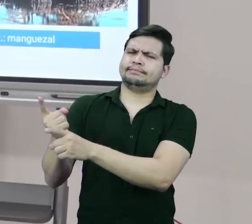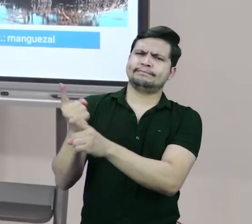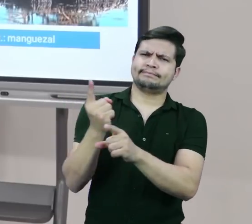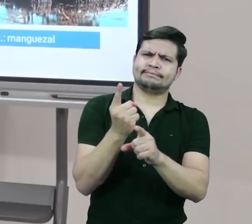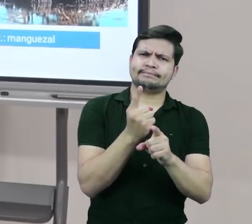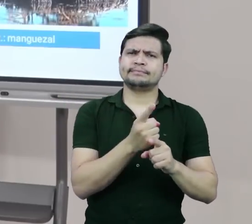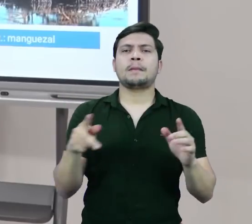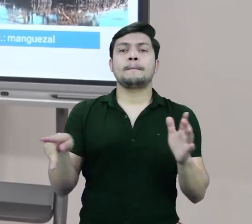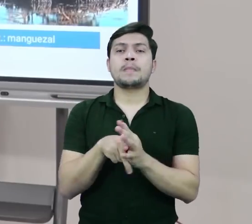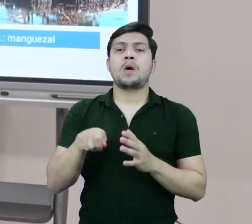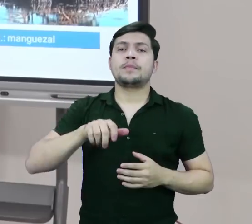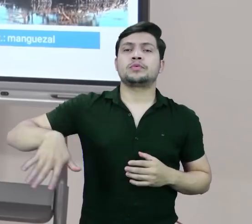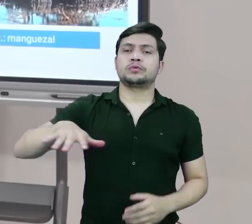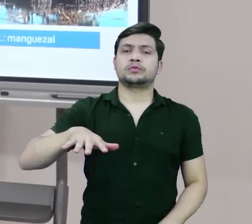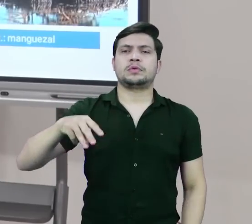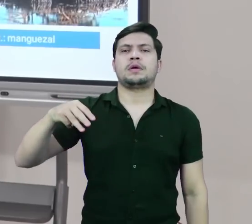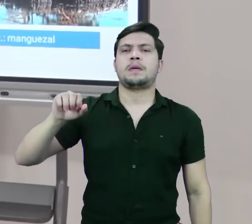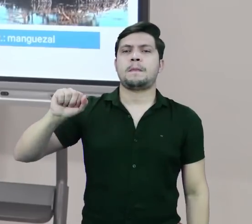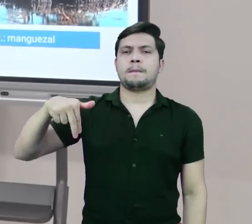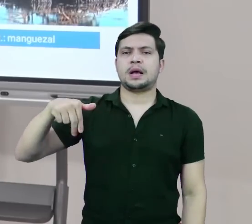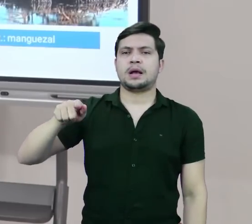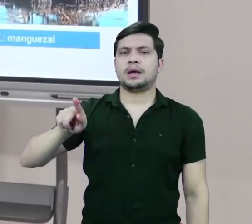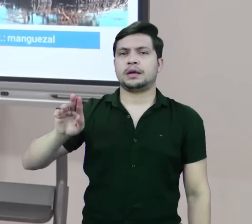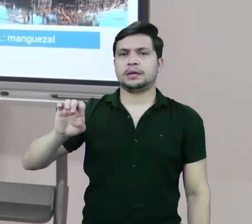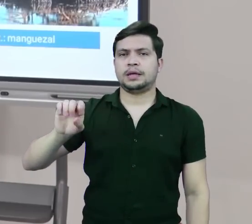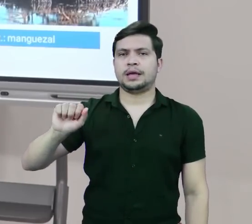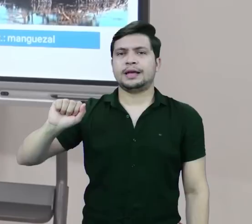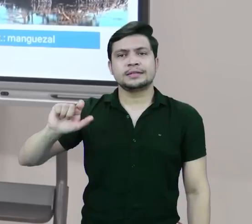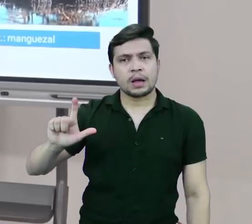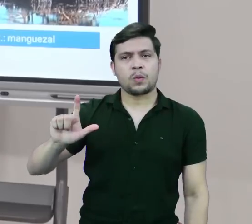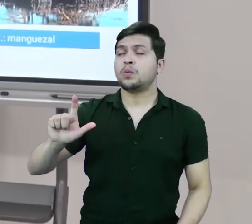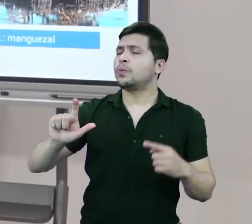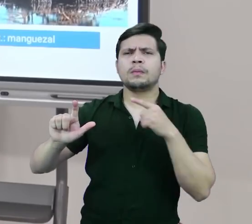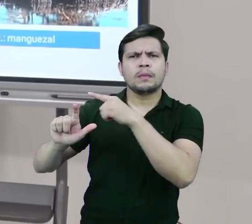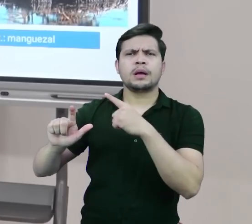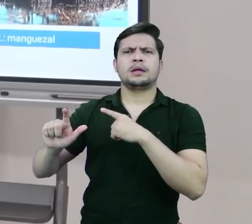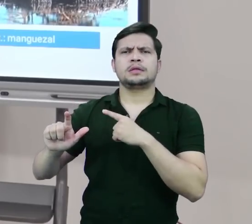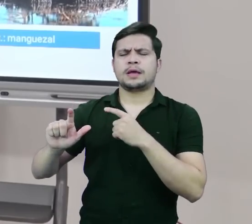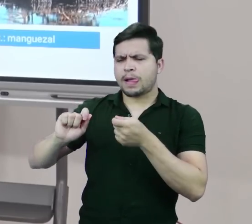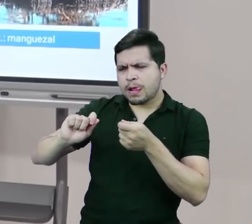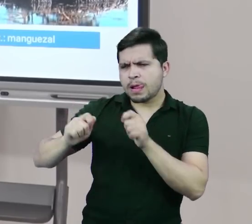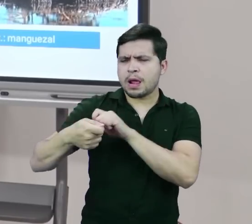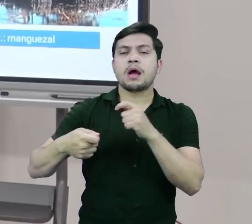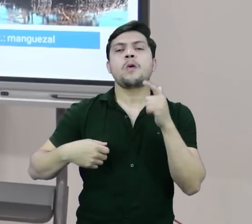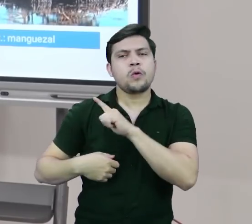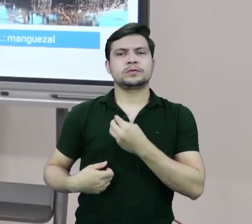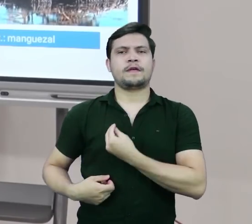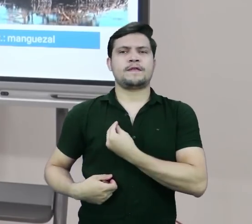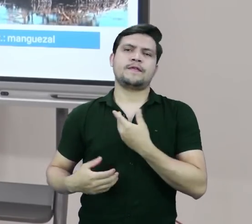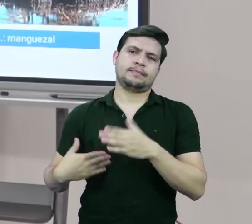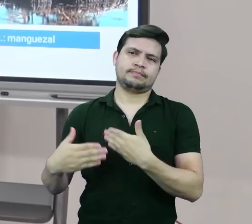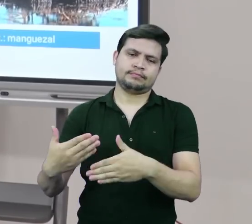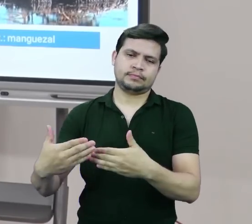de planta, ela vai ter condições, adaptações essenciais para a sobrevivência dela nesse ambiente. Por